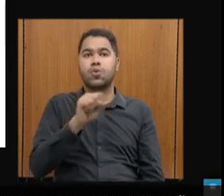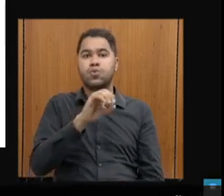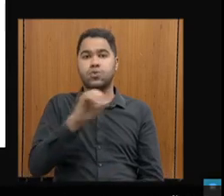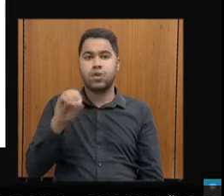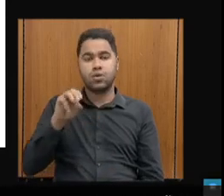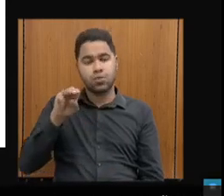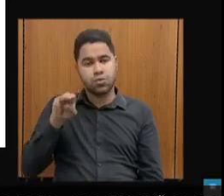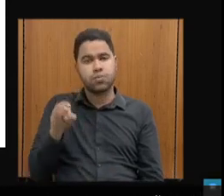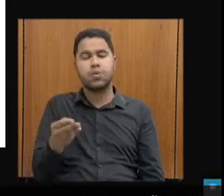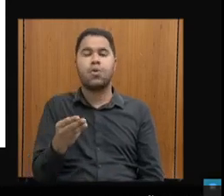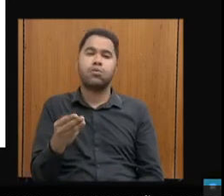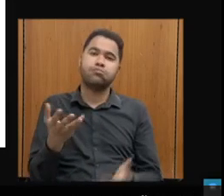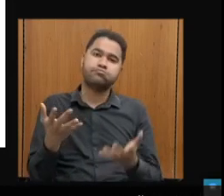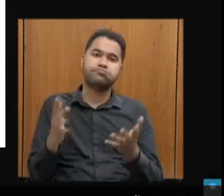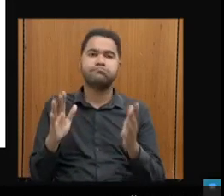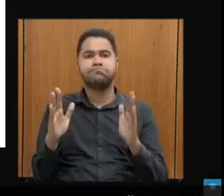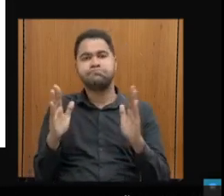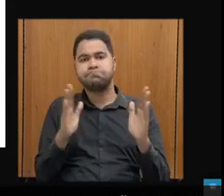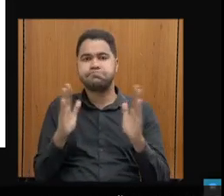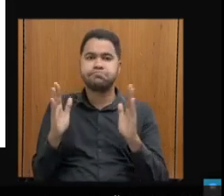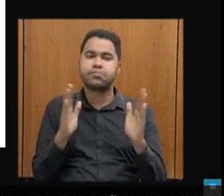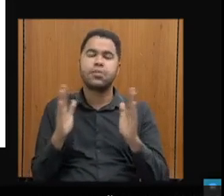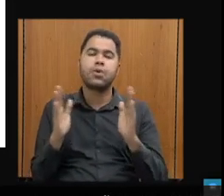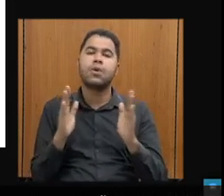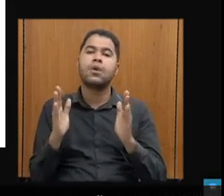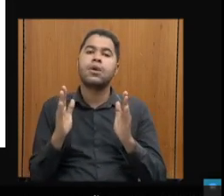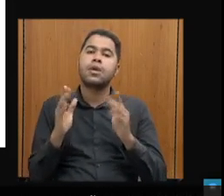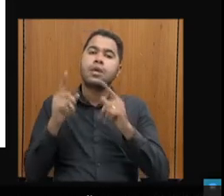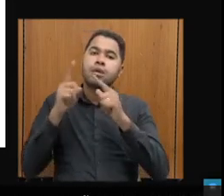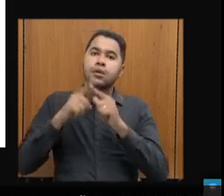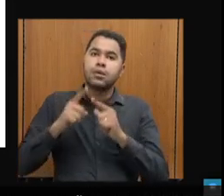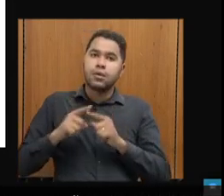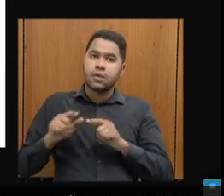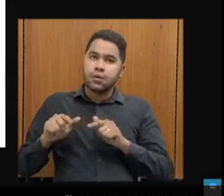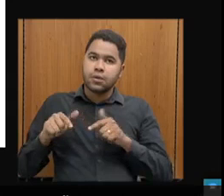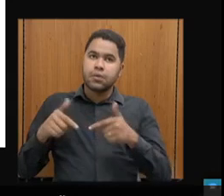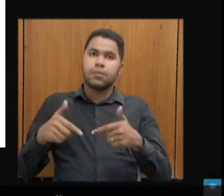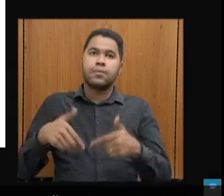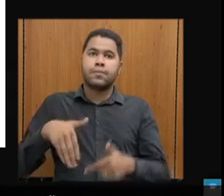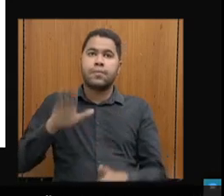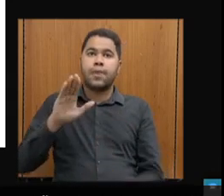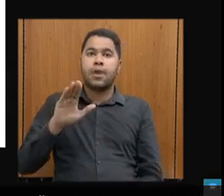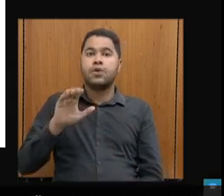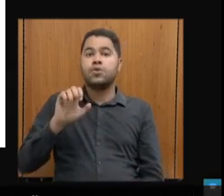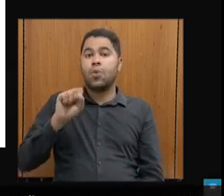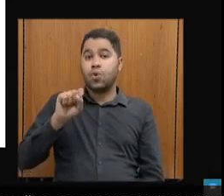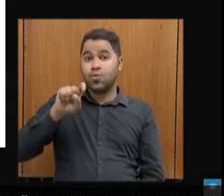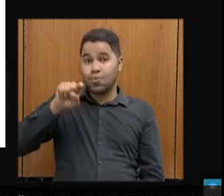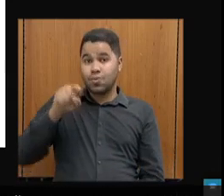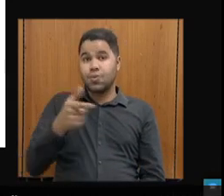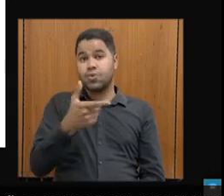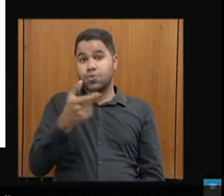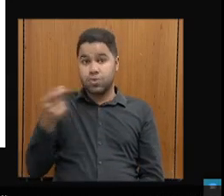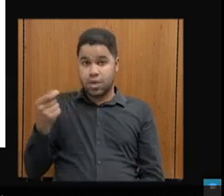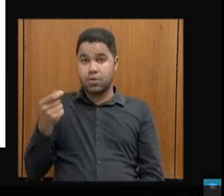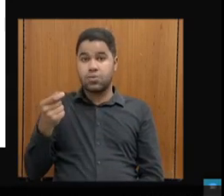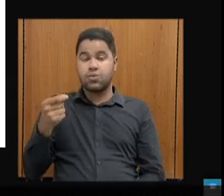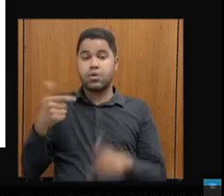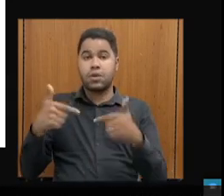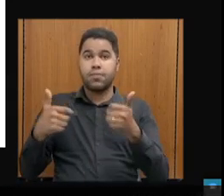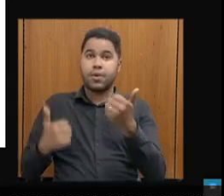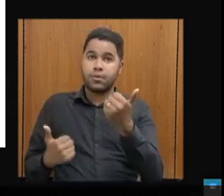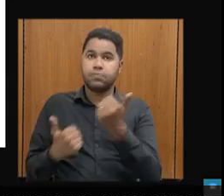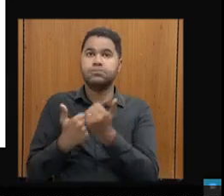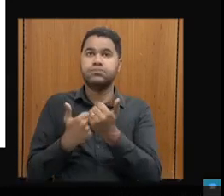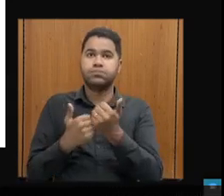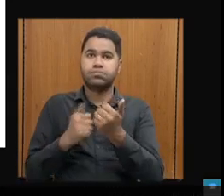fazendo uma métrica aí em relação a esse tipo de ação mais de 8.200 empregos apoiados mais